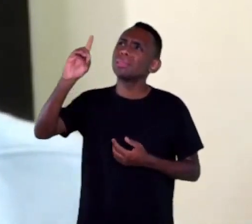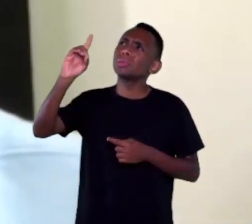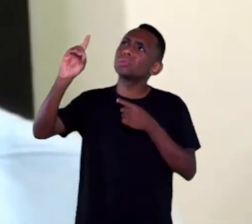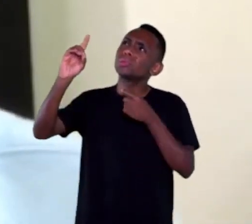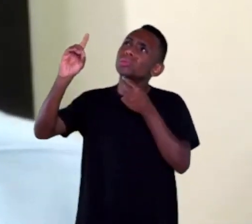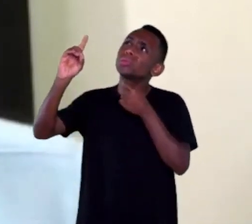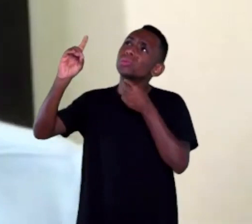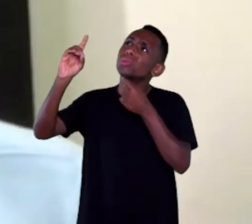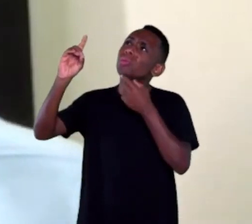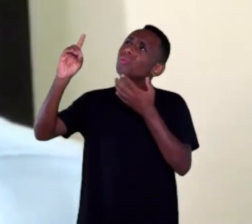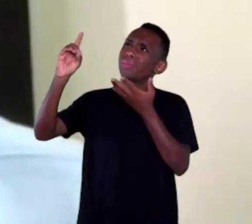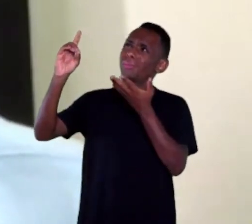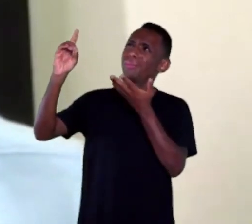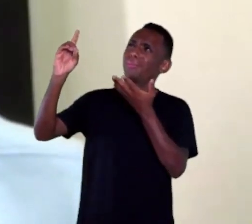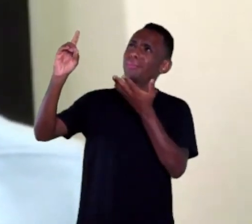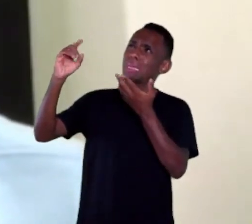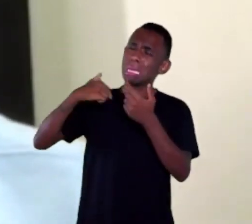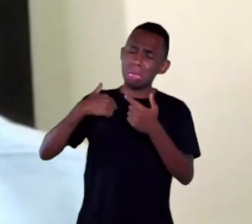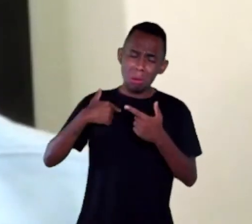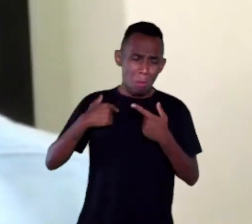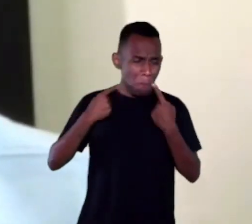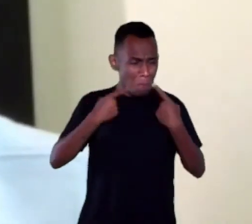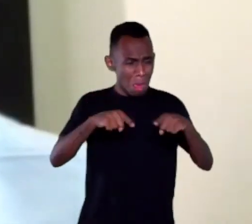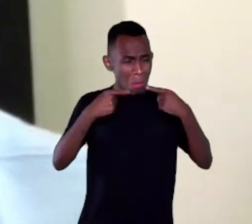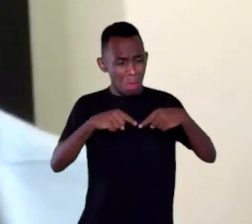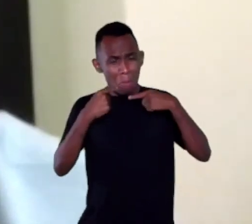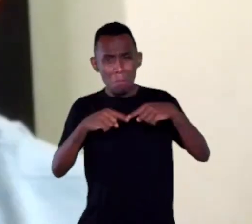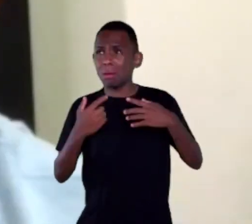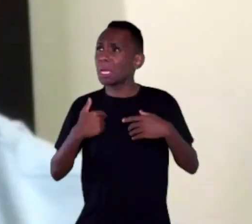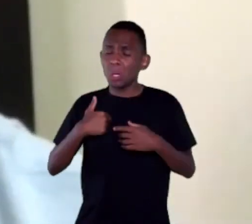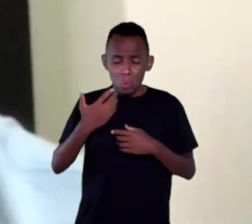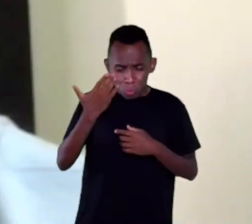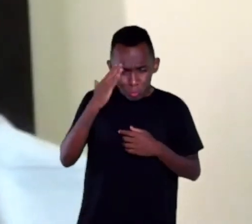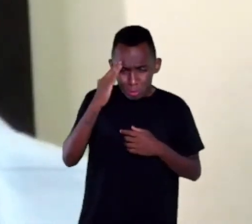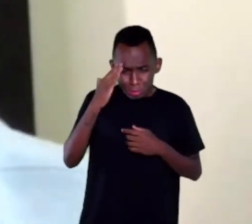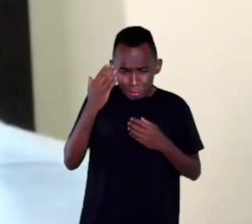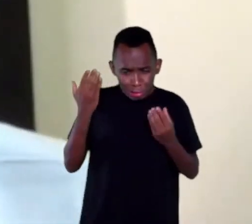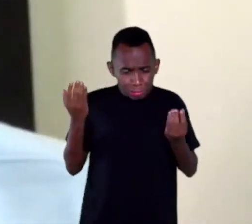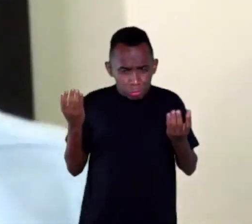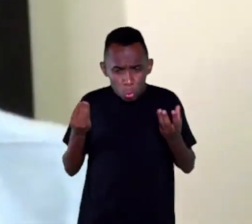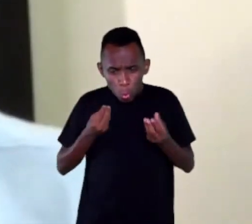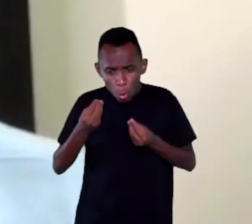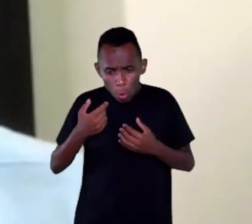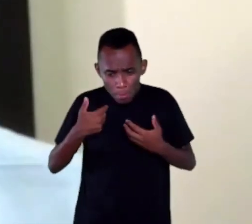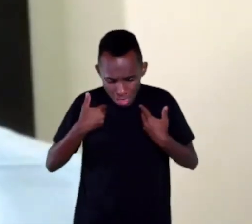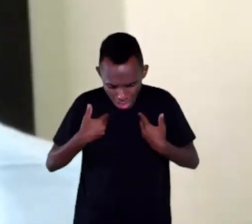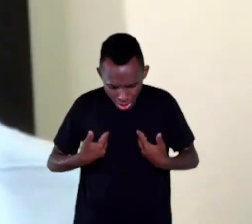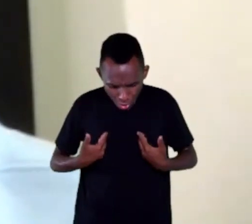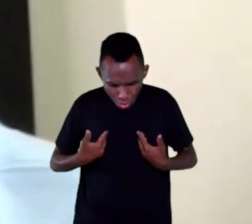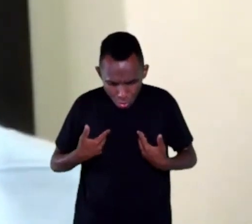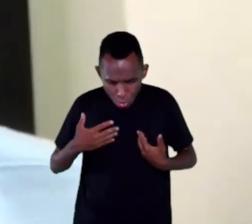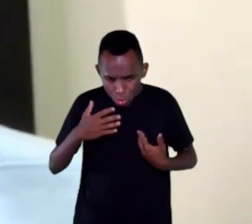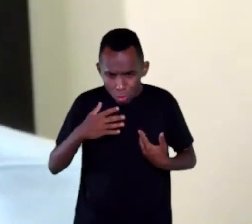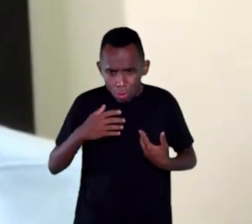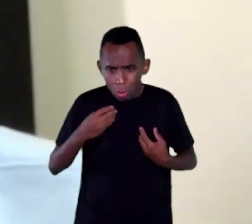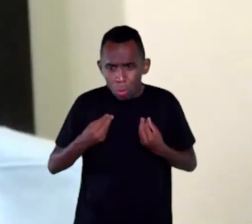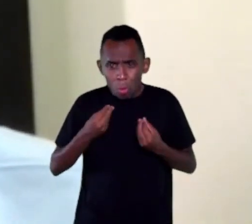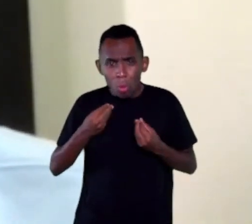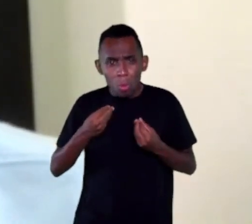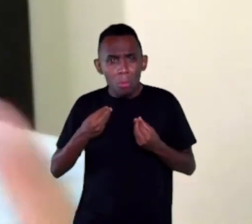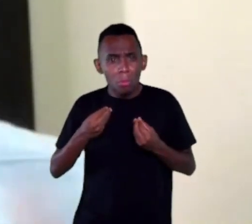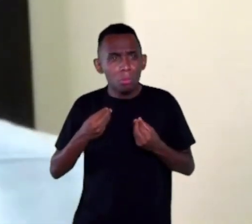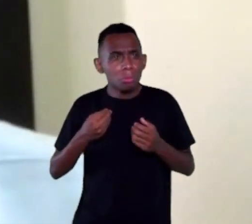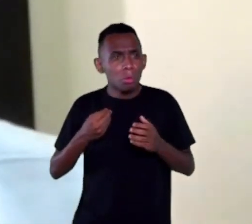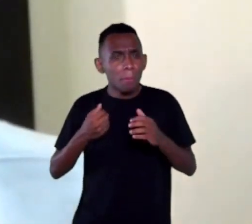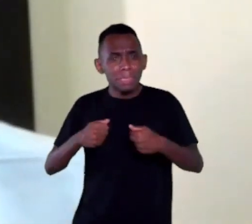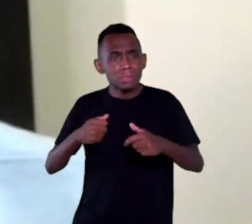brigar, xingar. Eu não entendia por que uma pessoa igual eu não sou melhor do que ninguém. Mas eu era uma pessoa que,